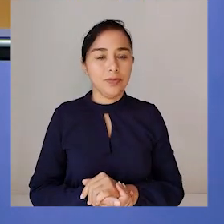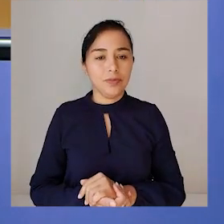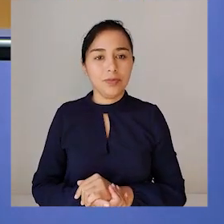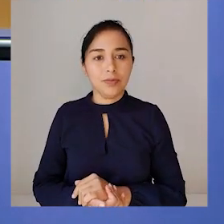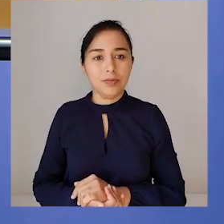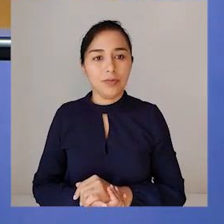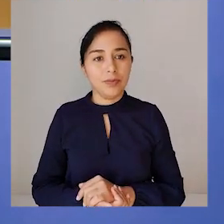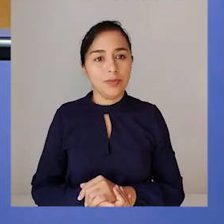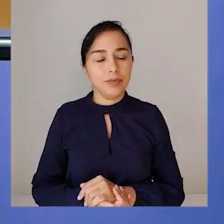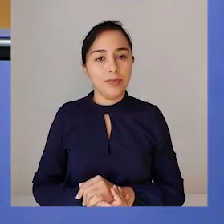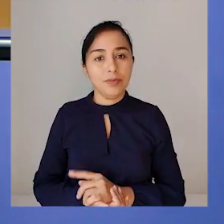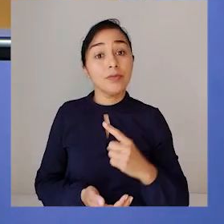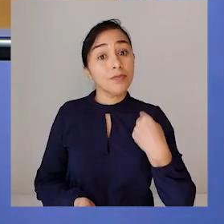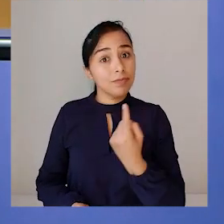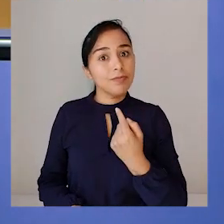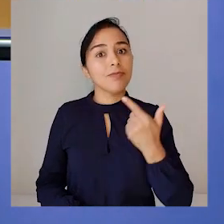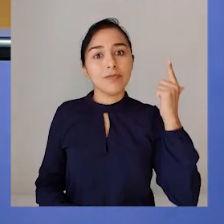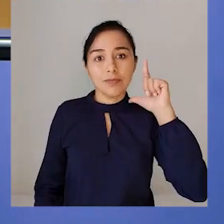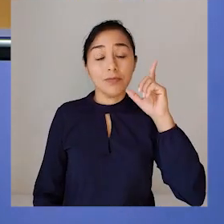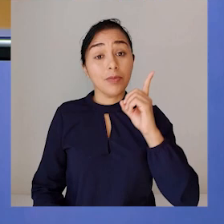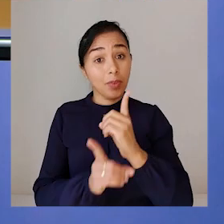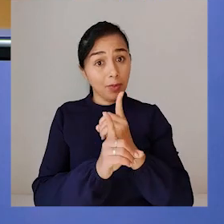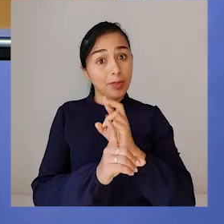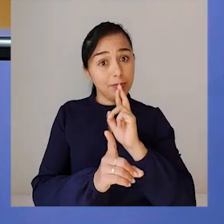novamente o mesmo valor,